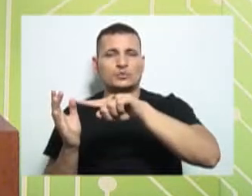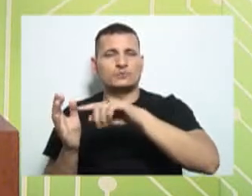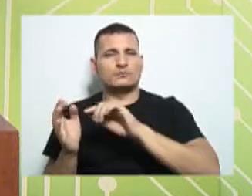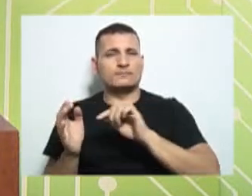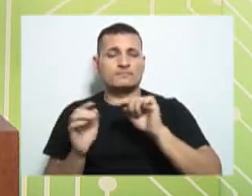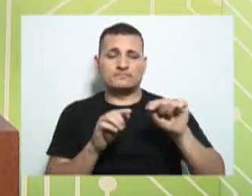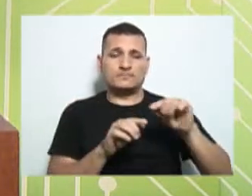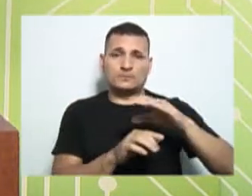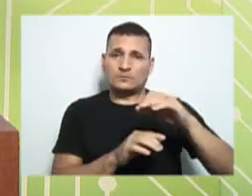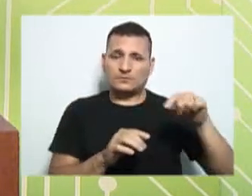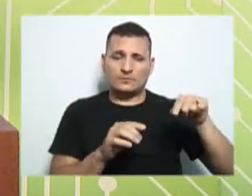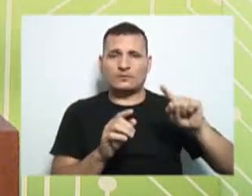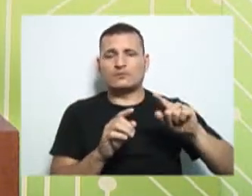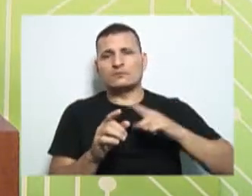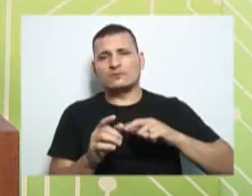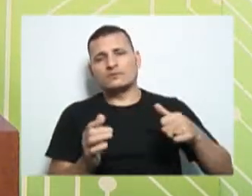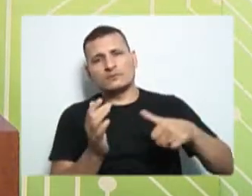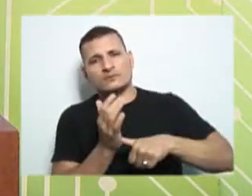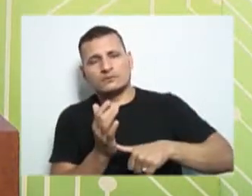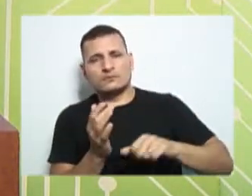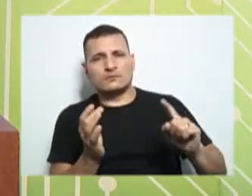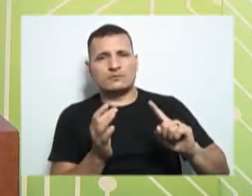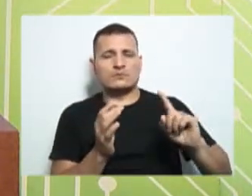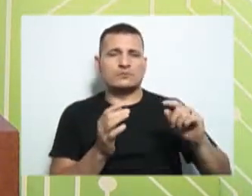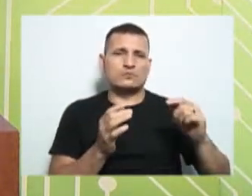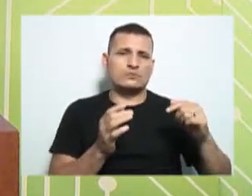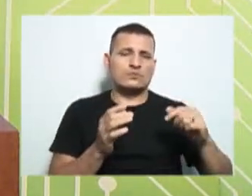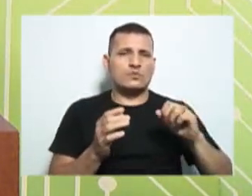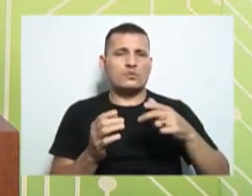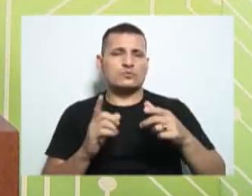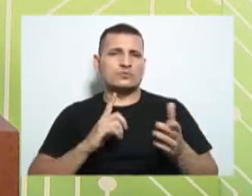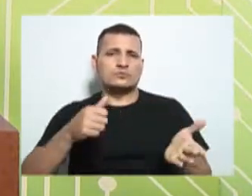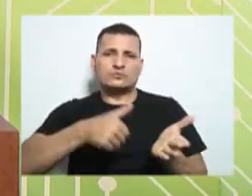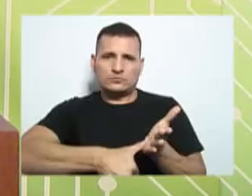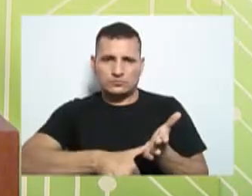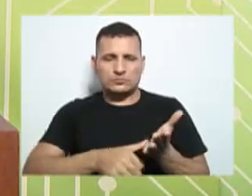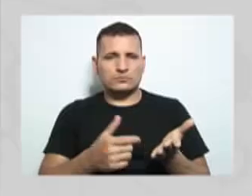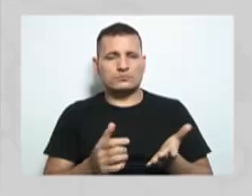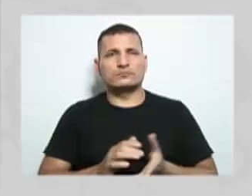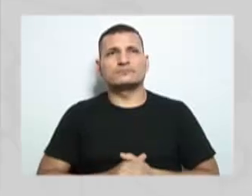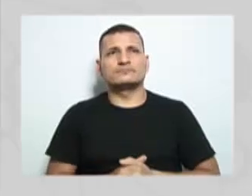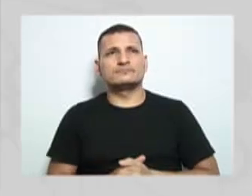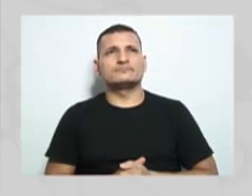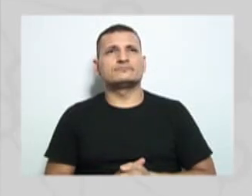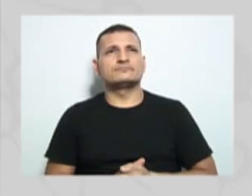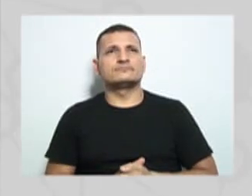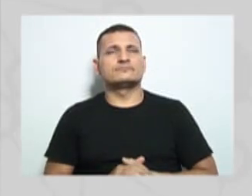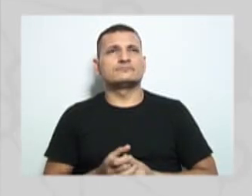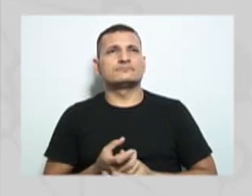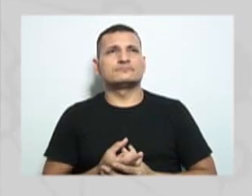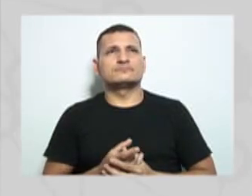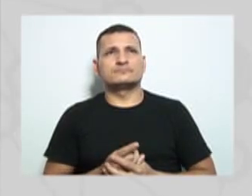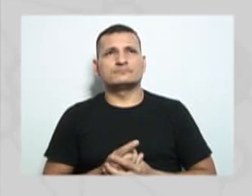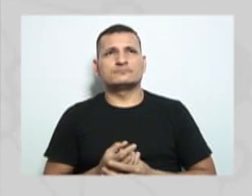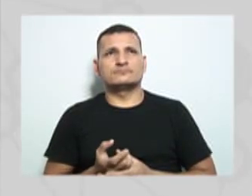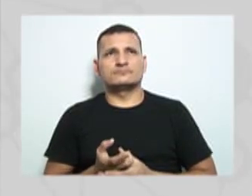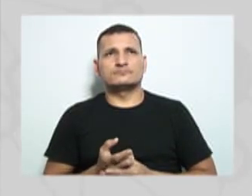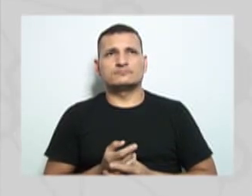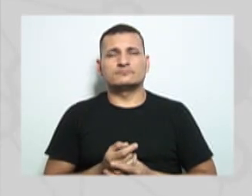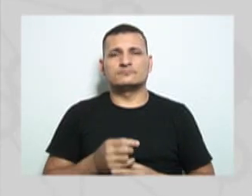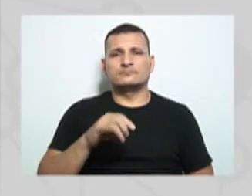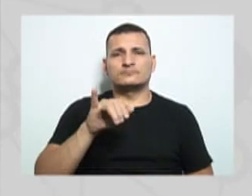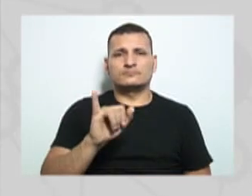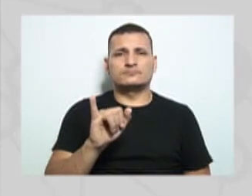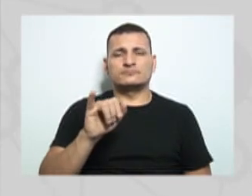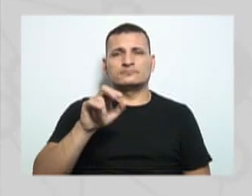daquele valor do ato não cooperado para ser feito a apuração. Vamos voltar ao slide. A alíquota do IRPJ